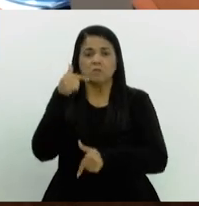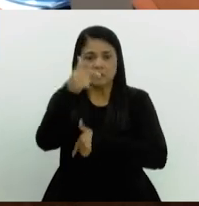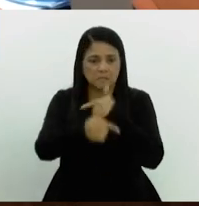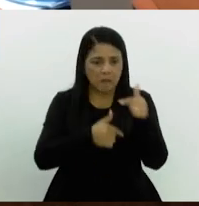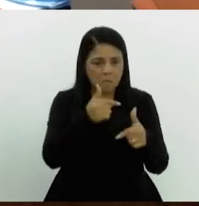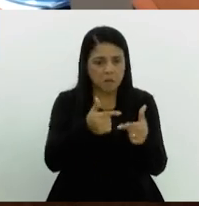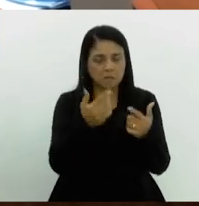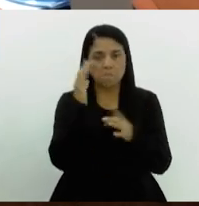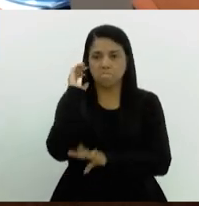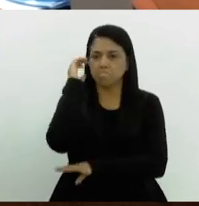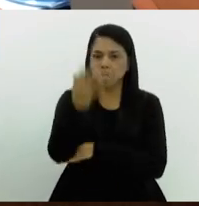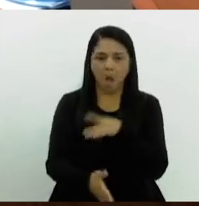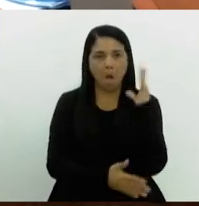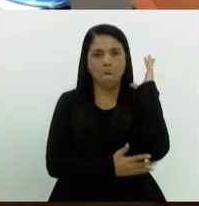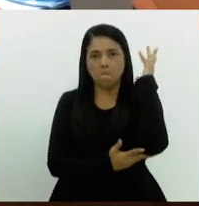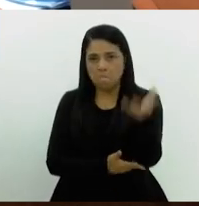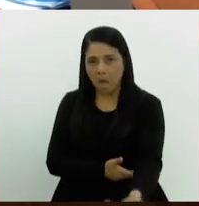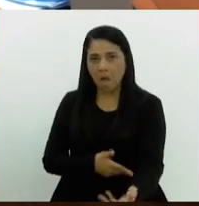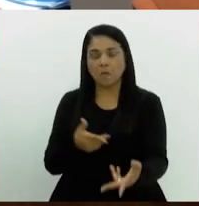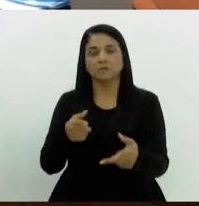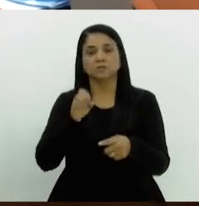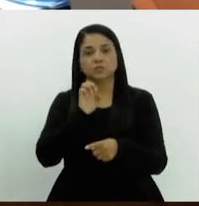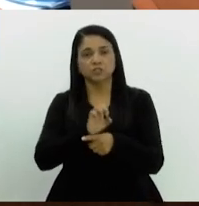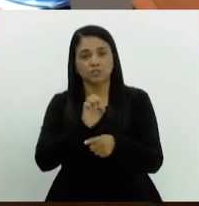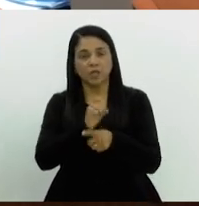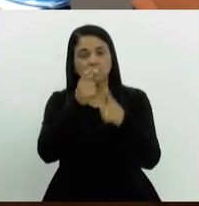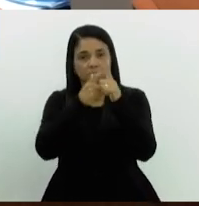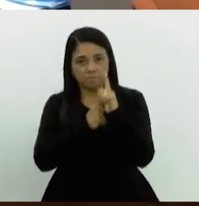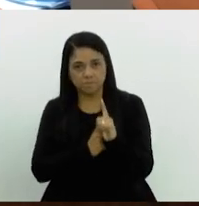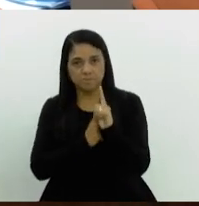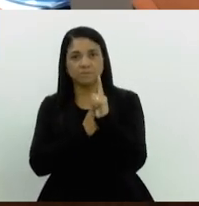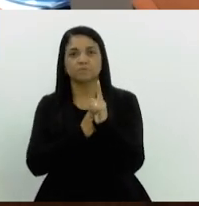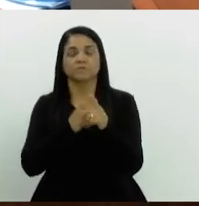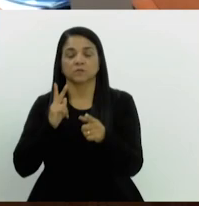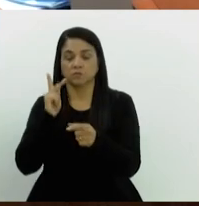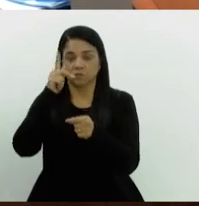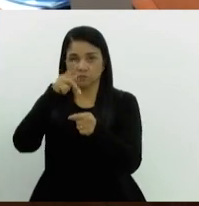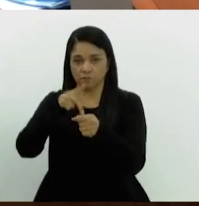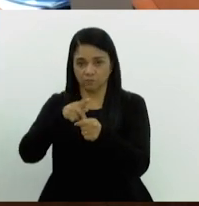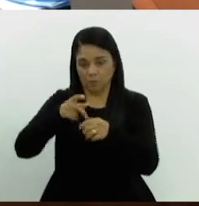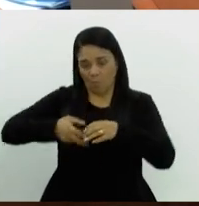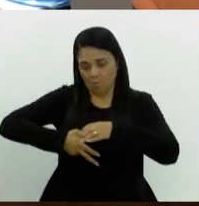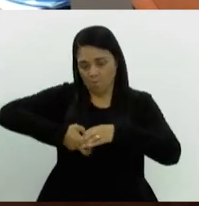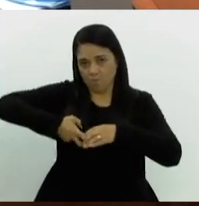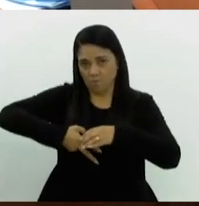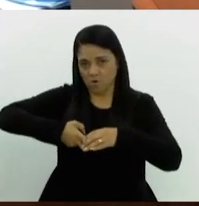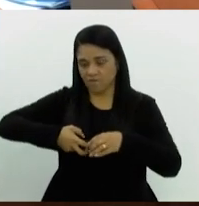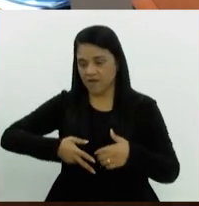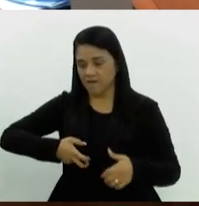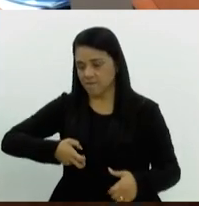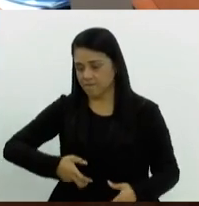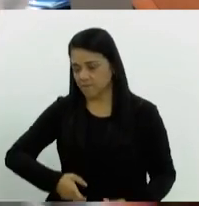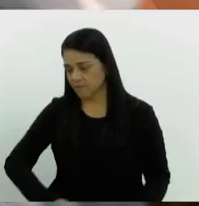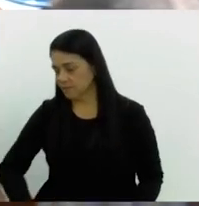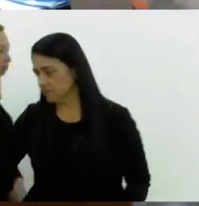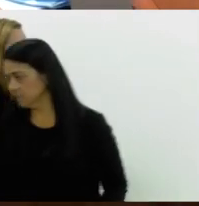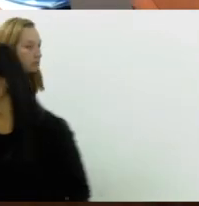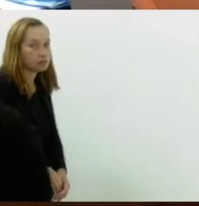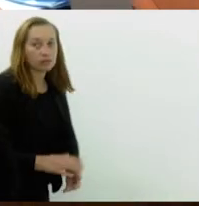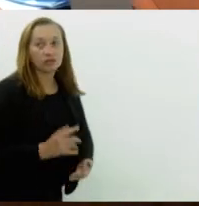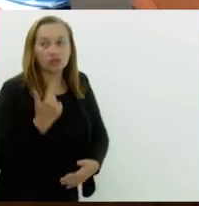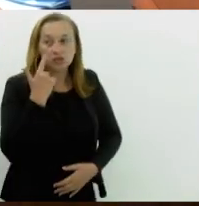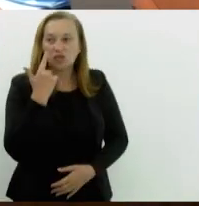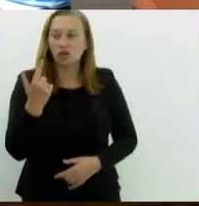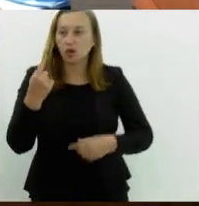o meio ambiente. A gente vive num estado que é dependente da produção de combustíveis fósseis. Então, muitas vezes, a gente vê o